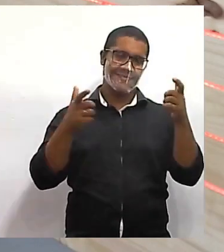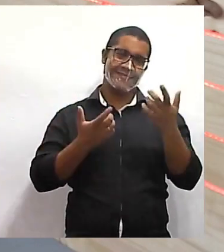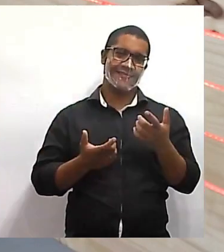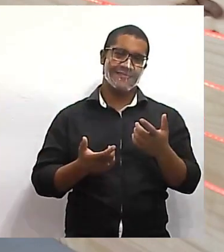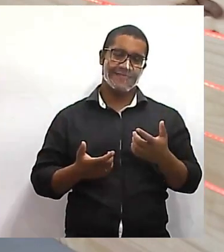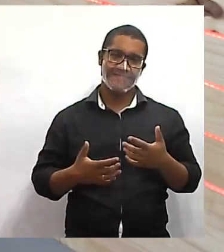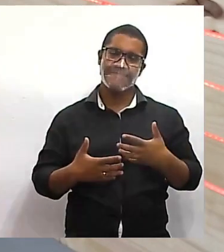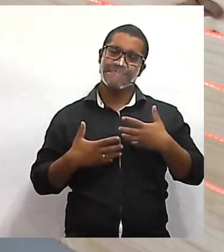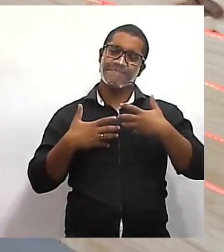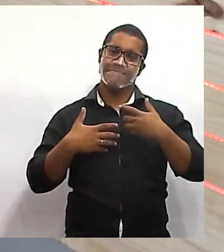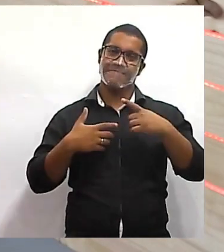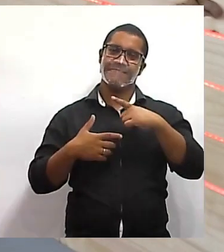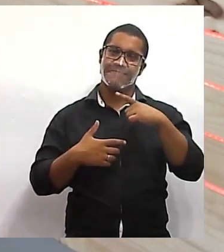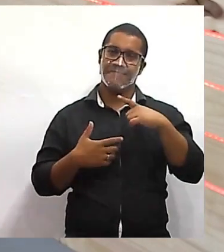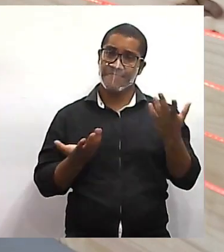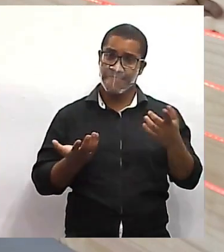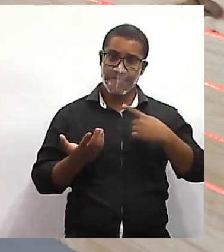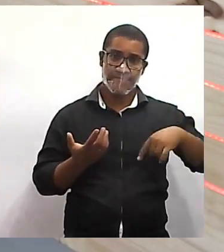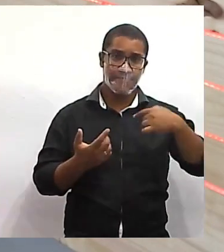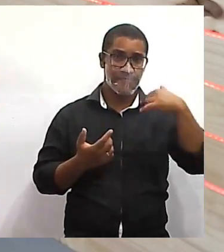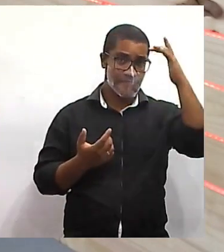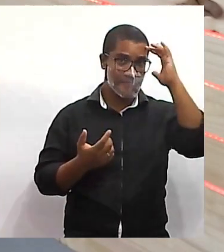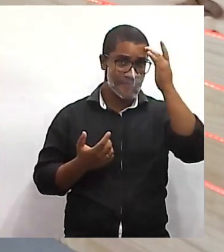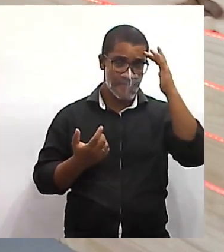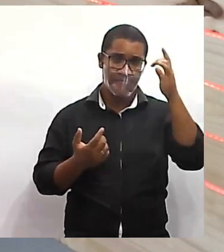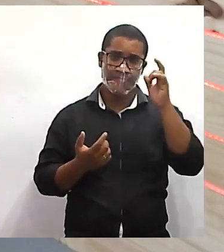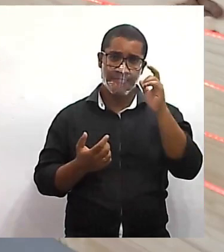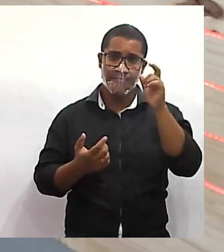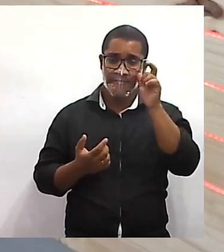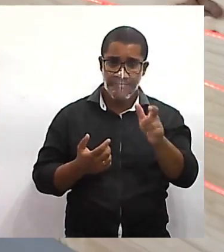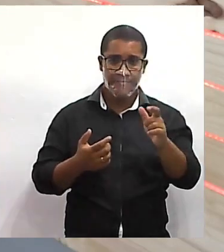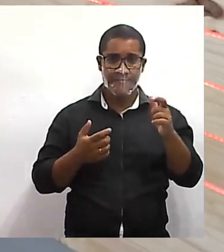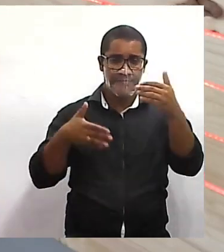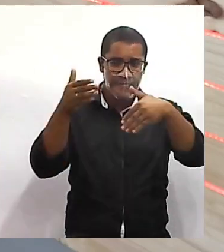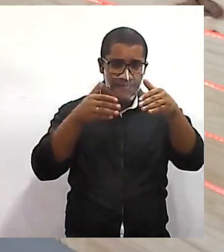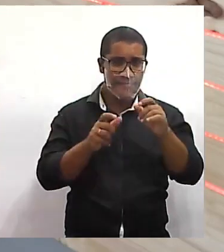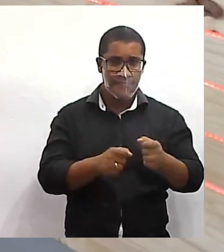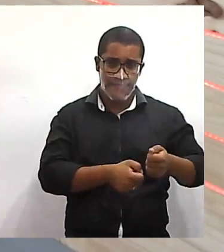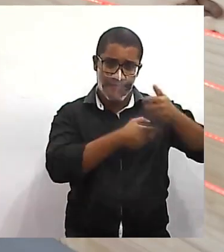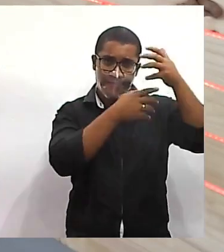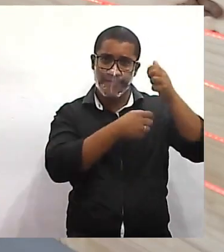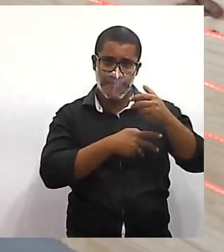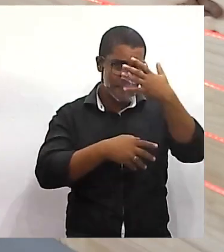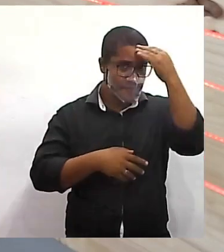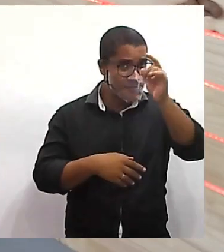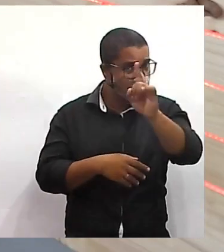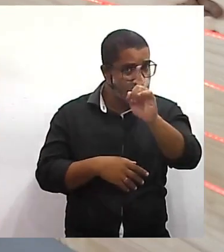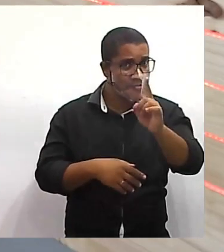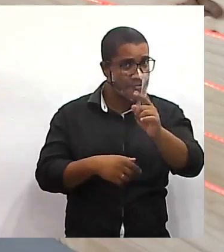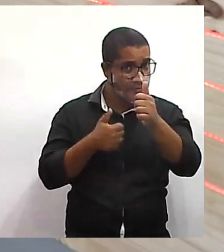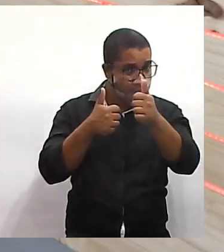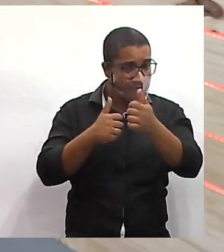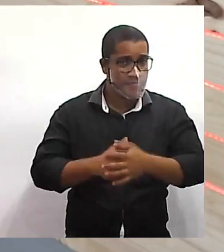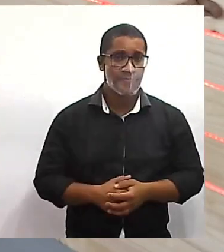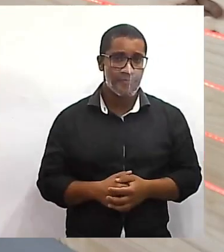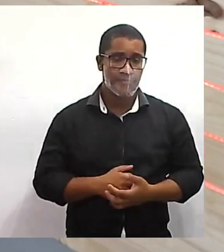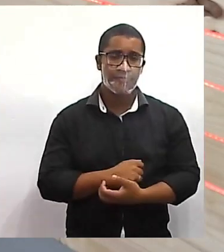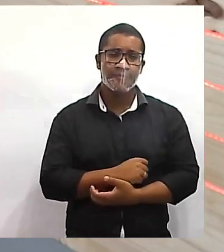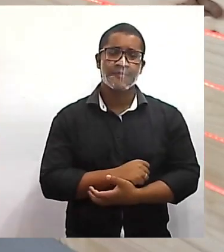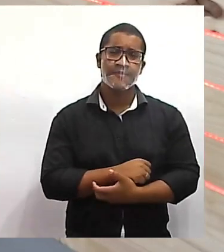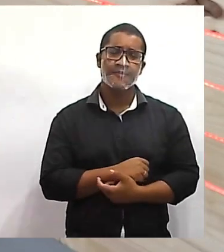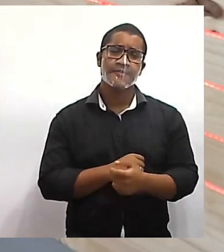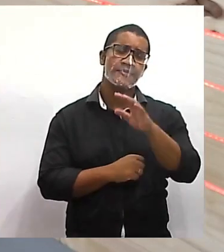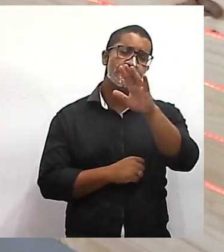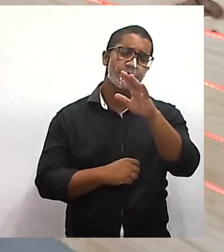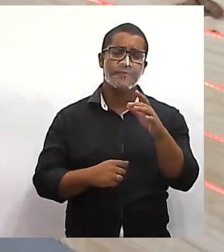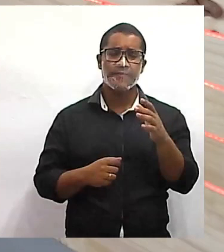e eu acho muito interessante participar do chat. Então, não deixem de participar. Então, assim, nessa